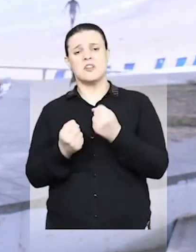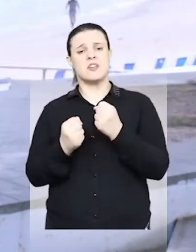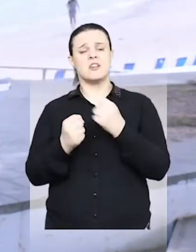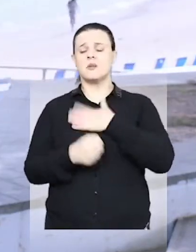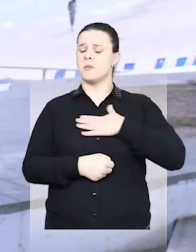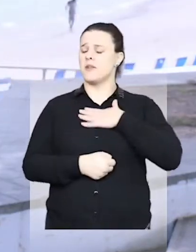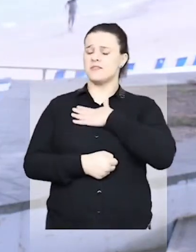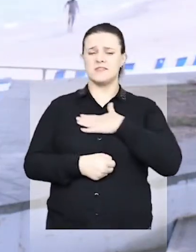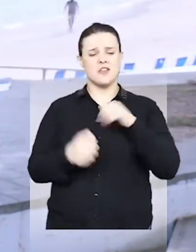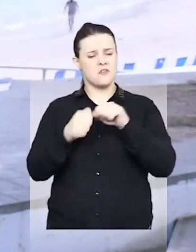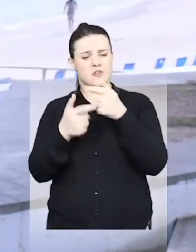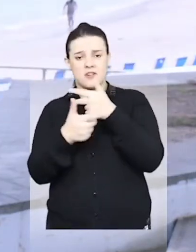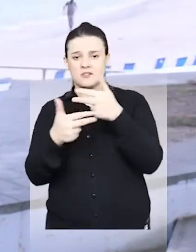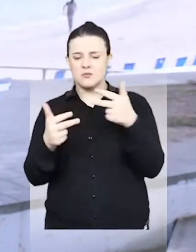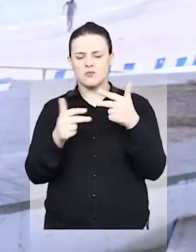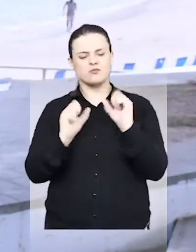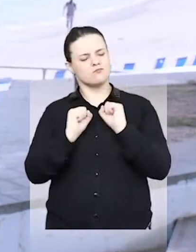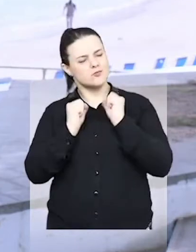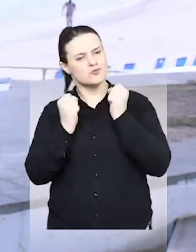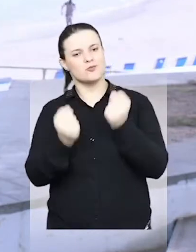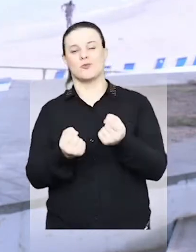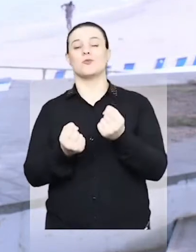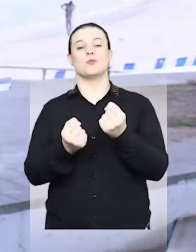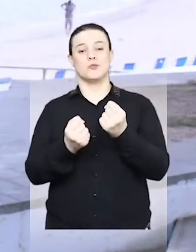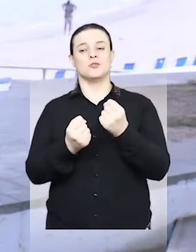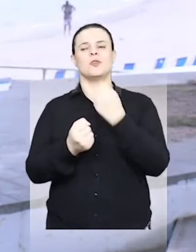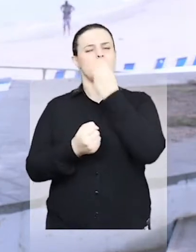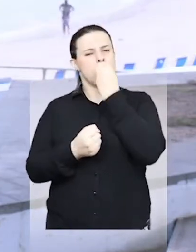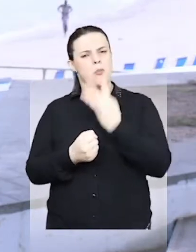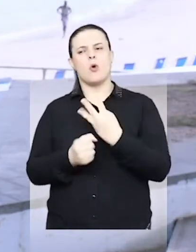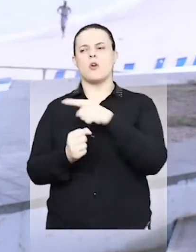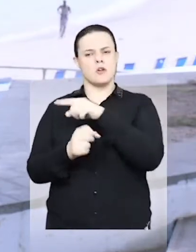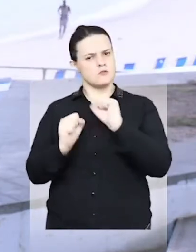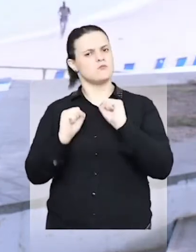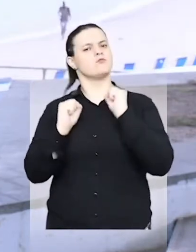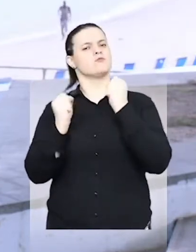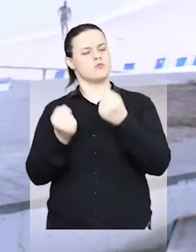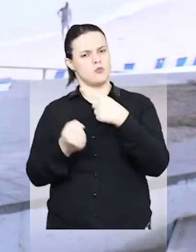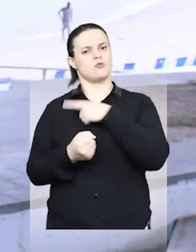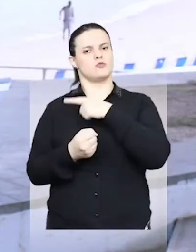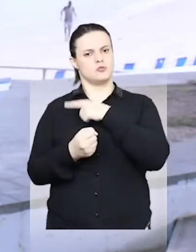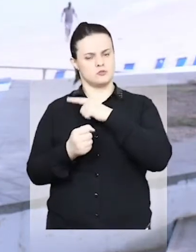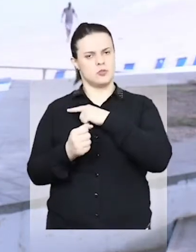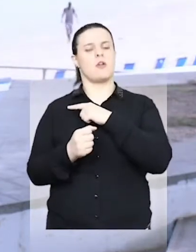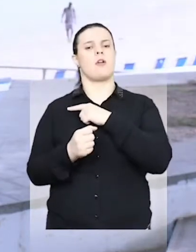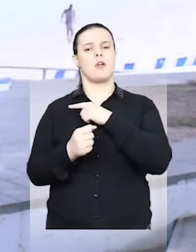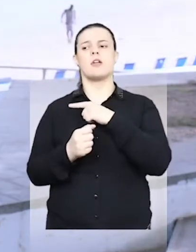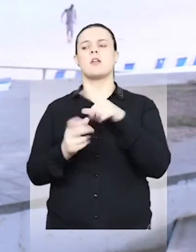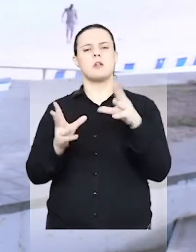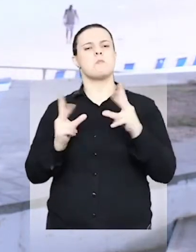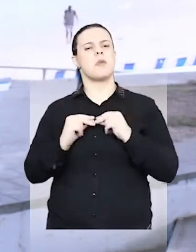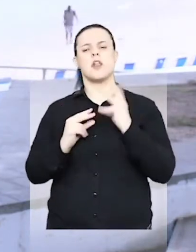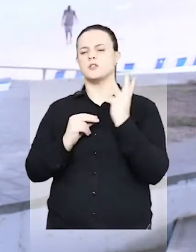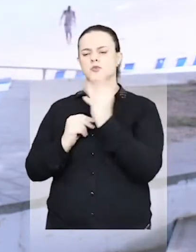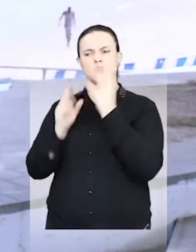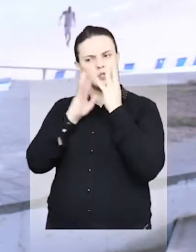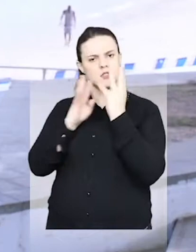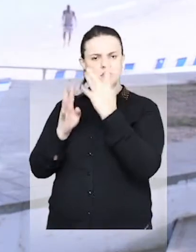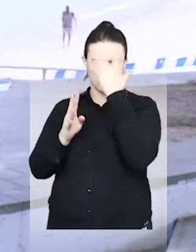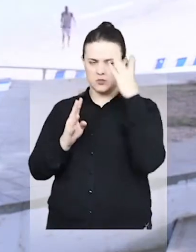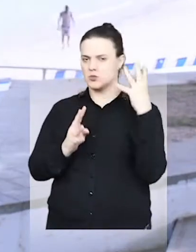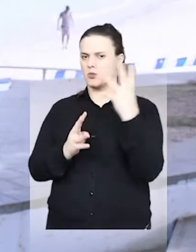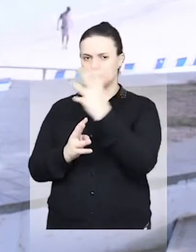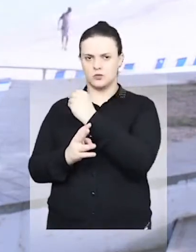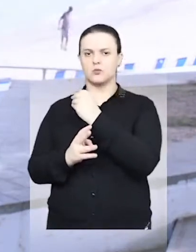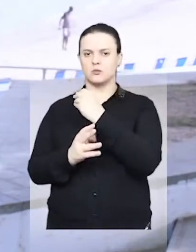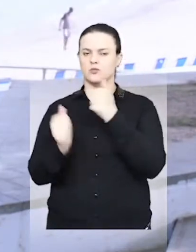e ele faz com o maior prazer, com a maior força de vontade. É um menino muito esforçado, um menino que merece toda a atenção de